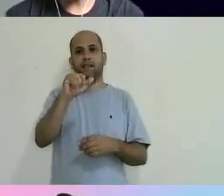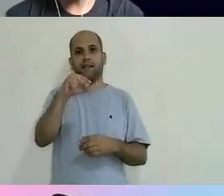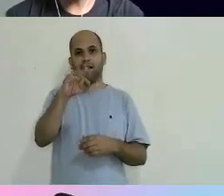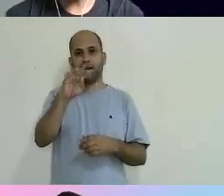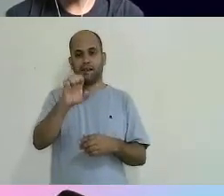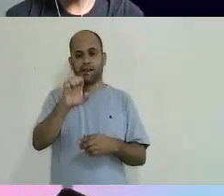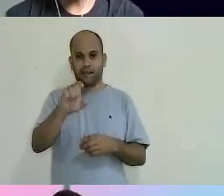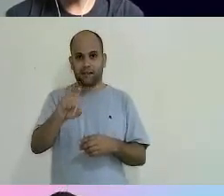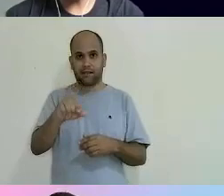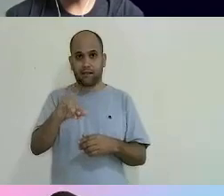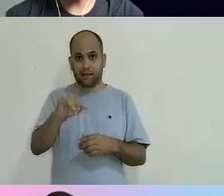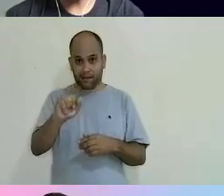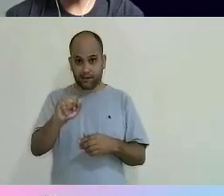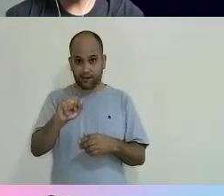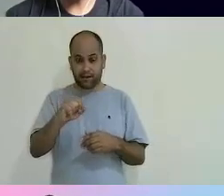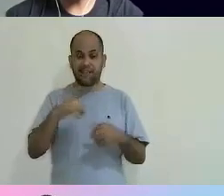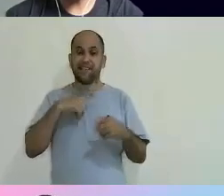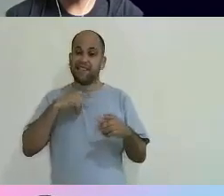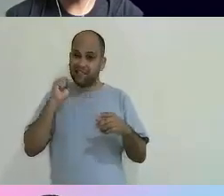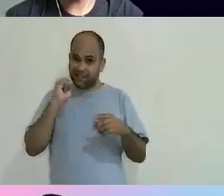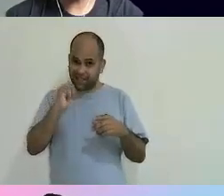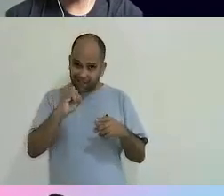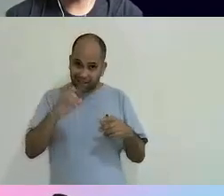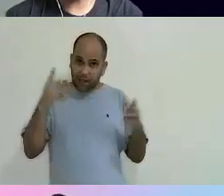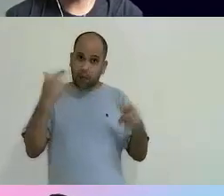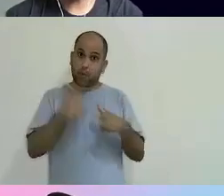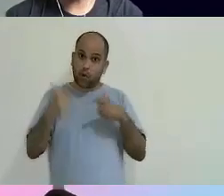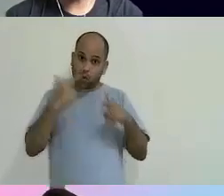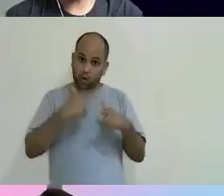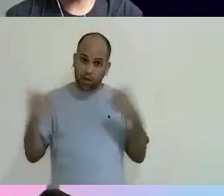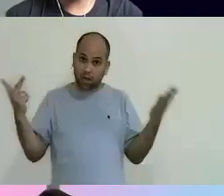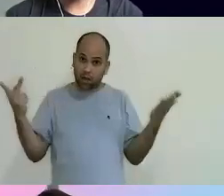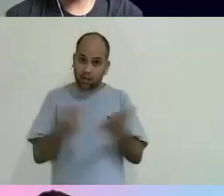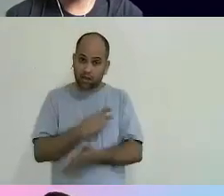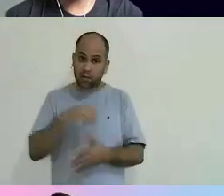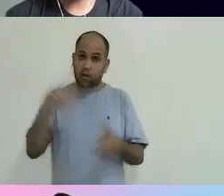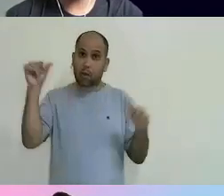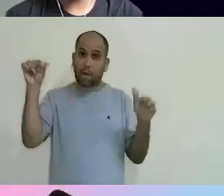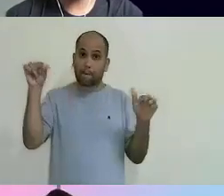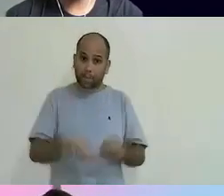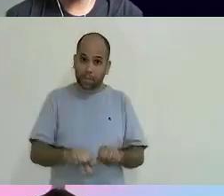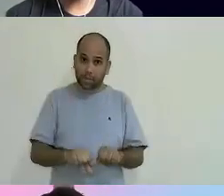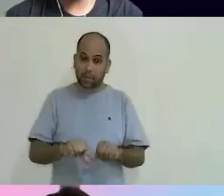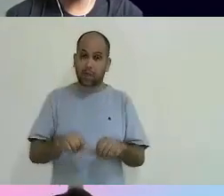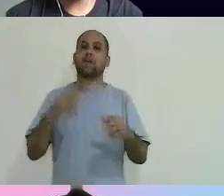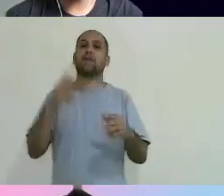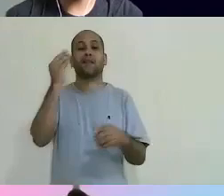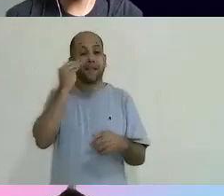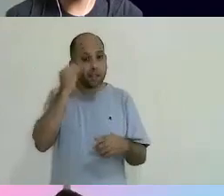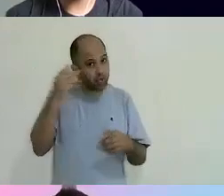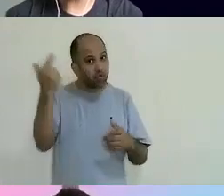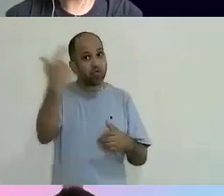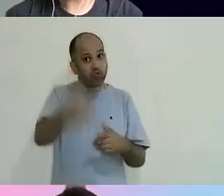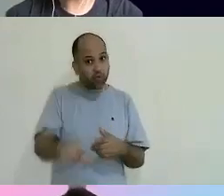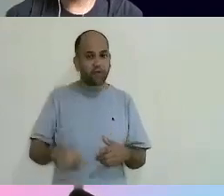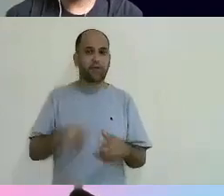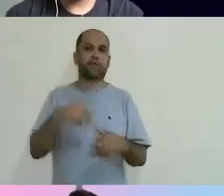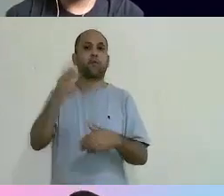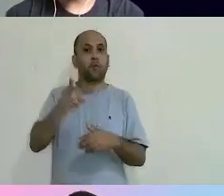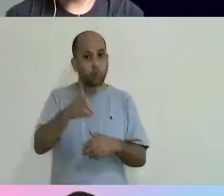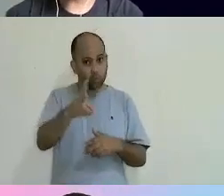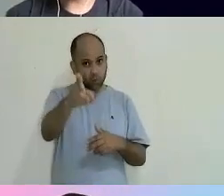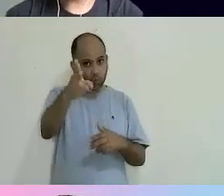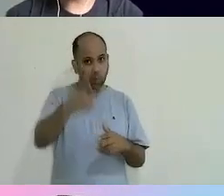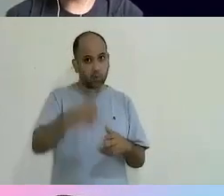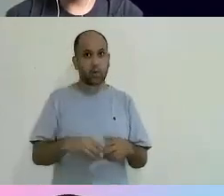história, mas não deixem de se expor, não deixem de aprender, não deixem de errar, não deixem de ir atrás